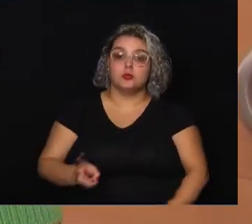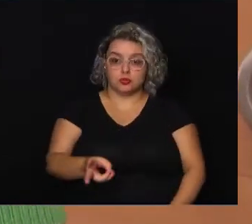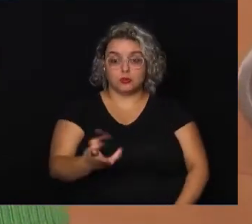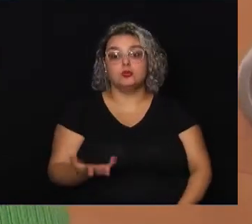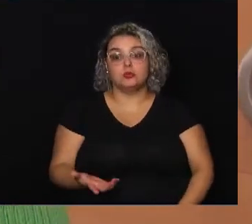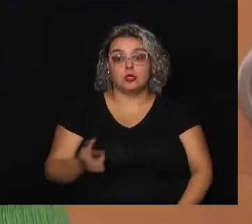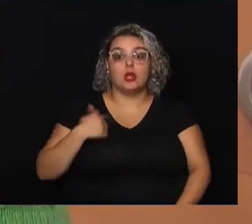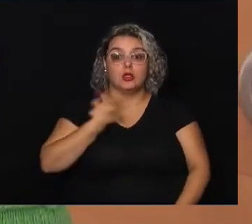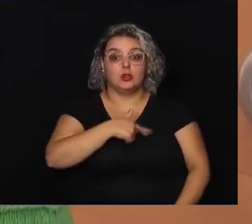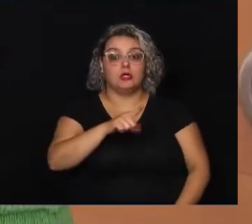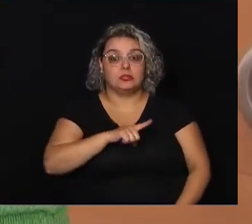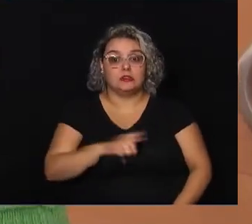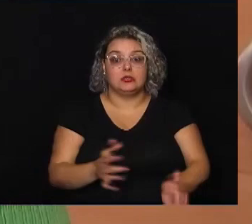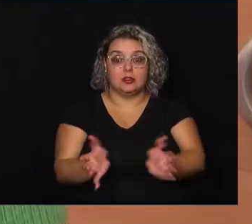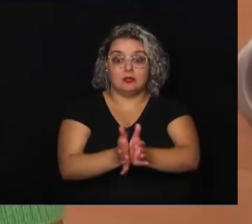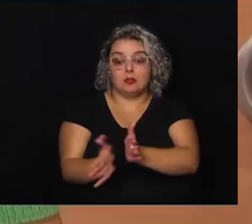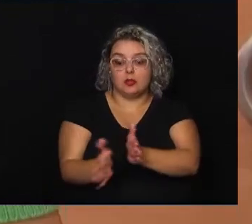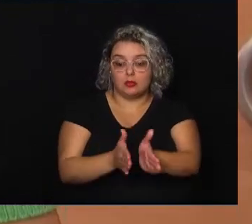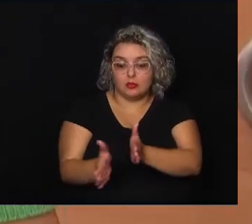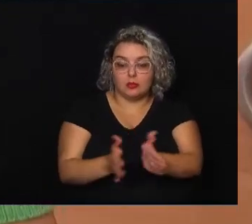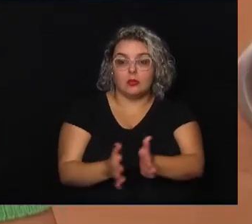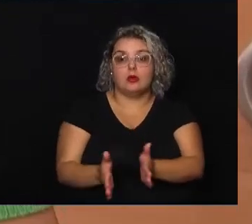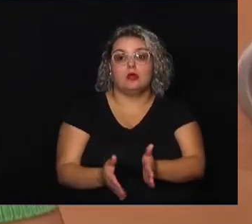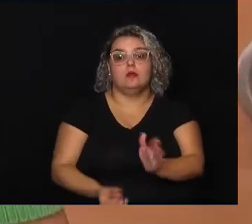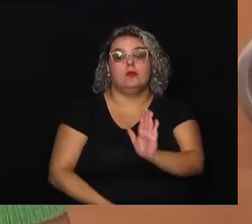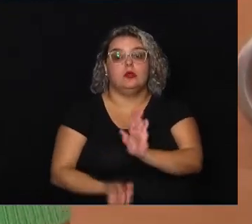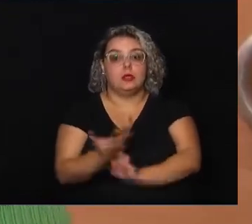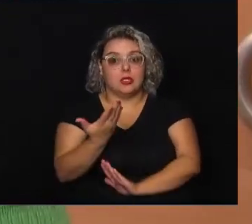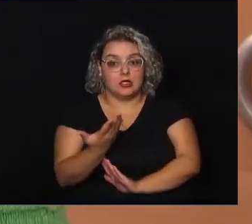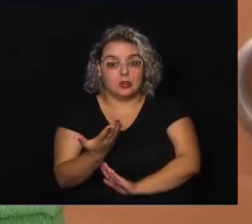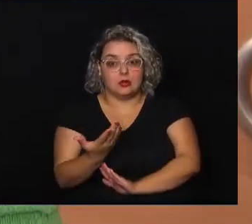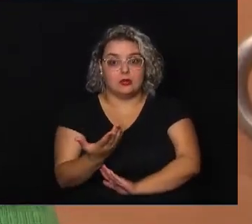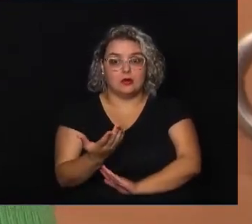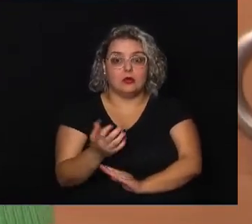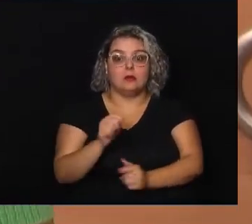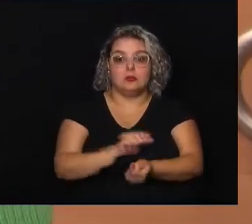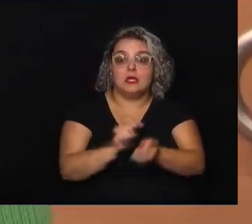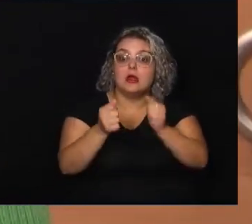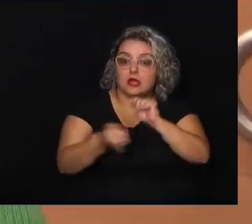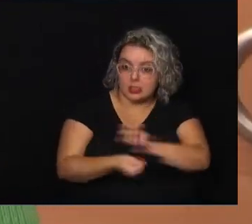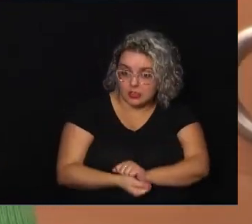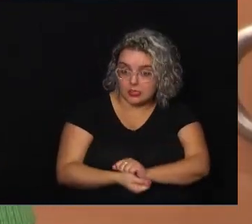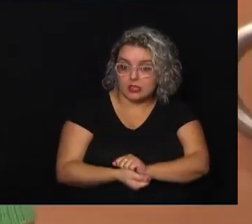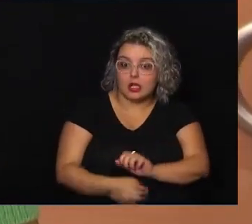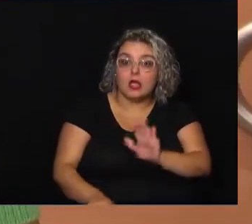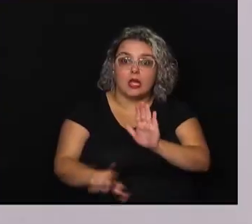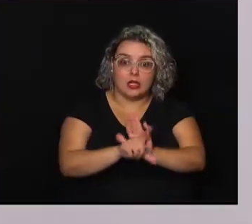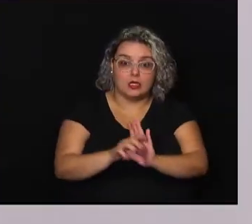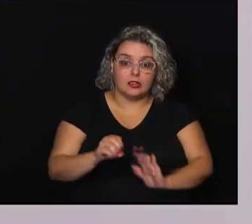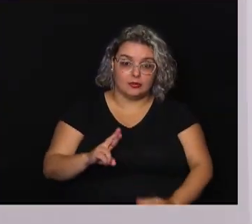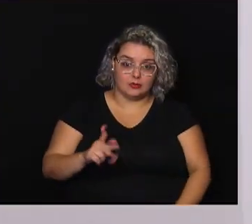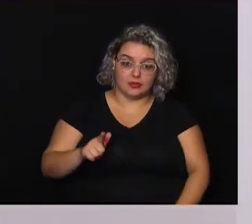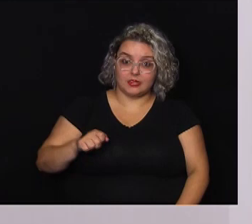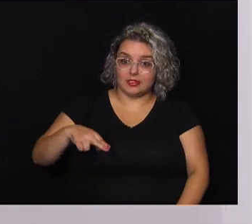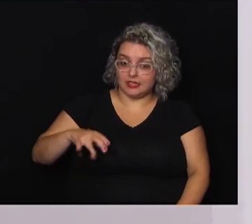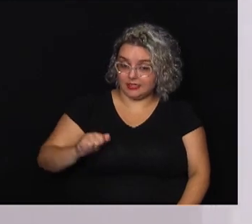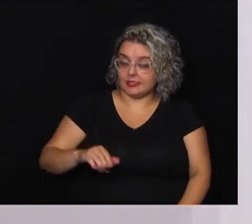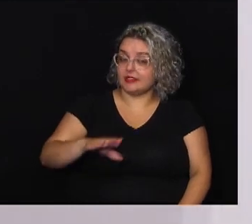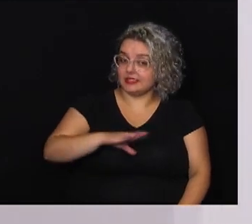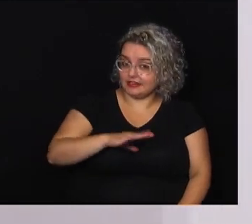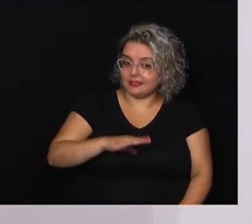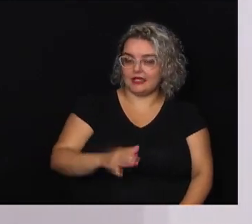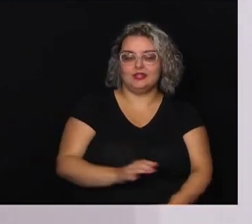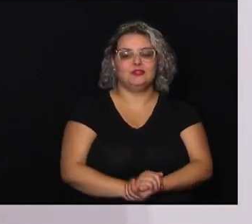e nós temos uma comissão temporária que foi implantada para reformular a lei orgânica do município. A Câmara de